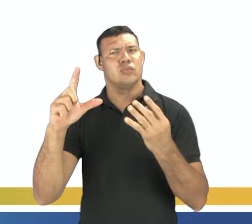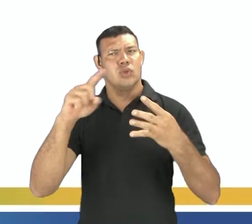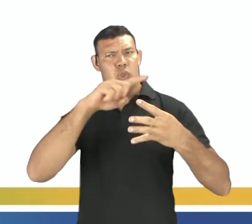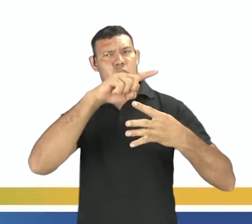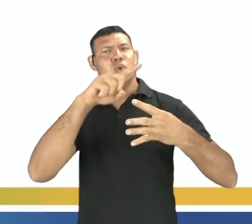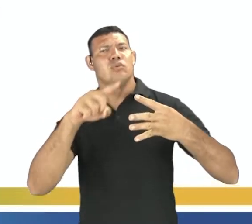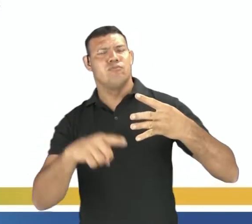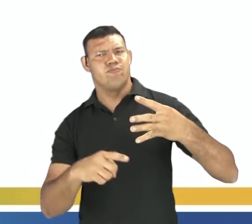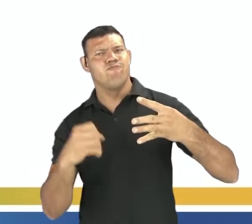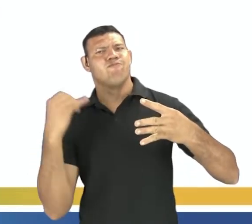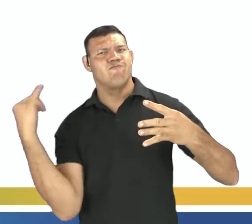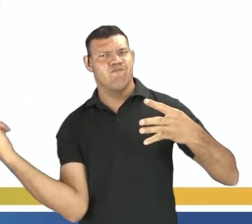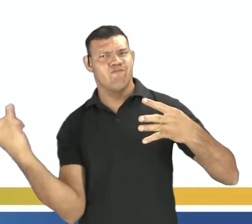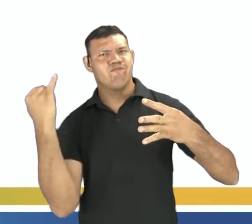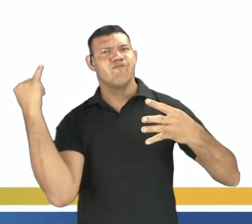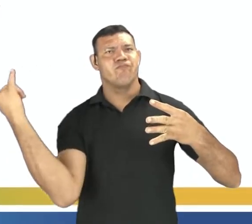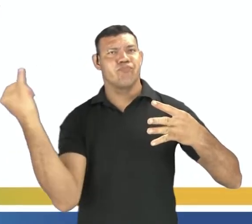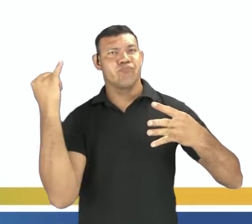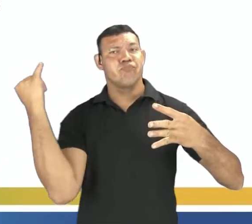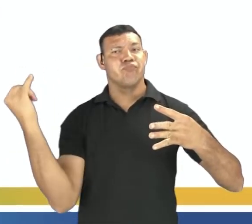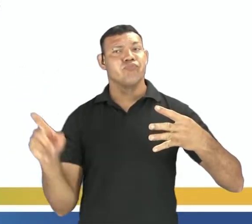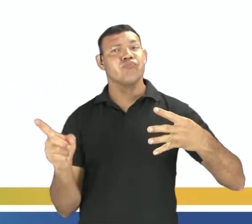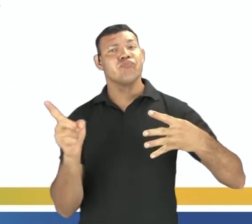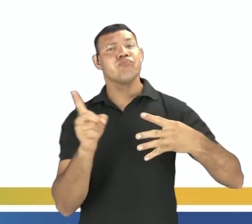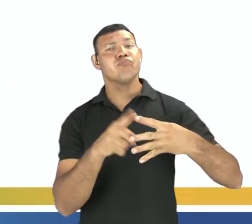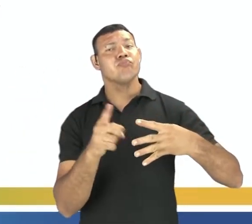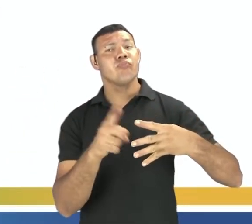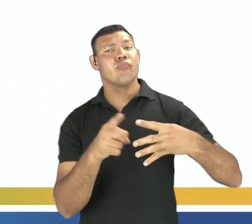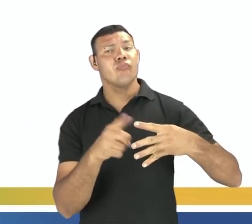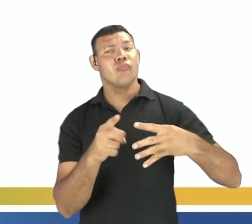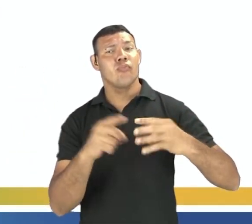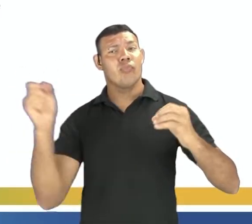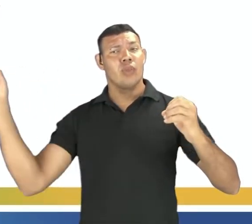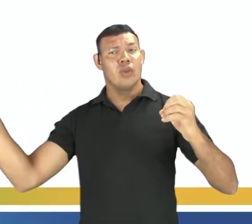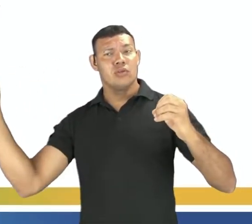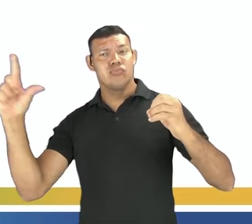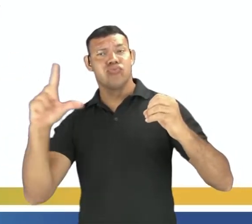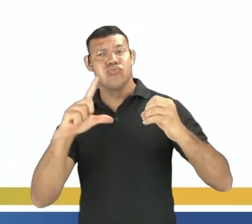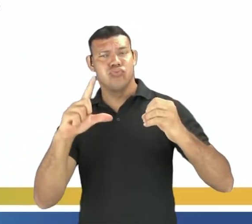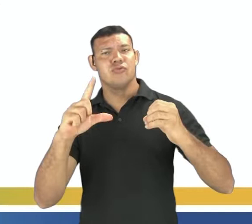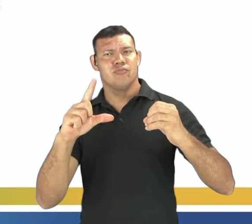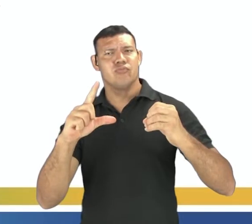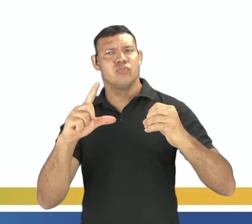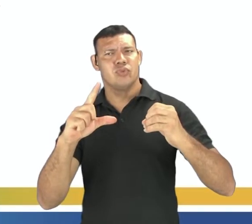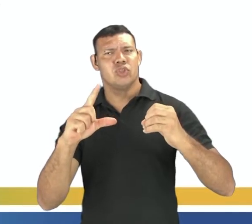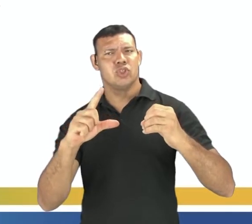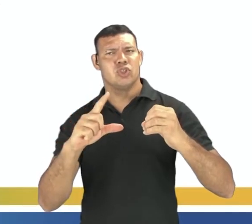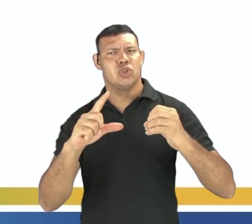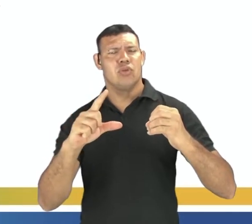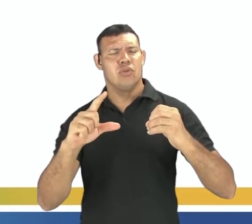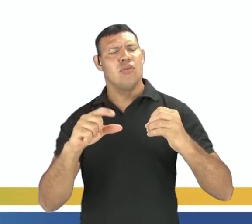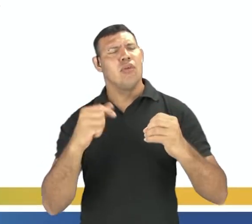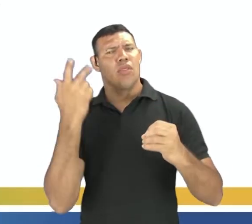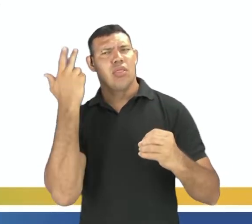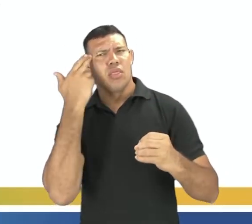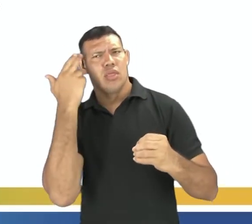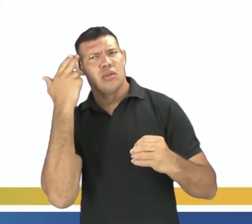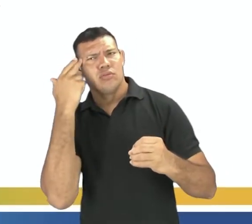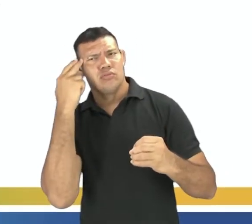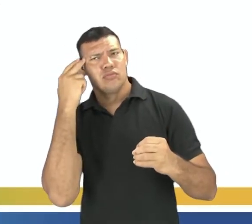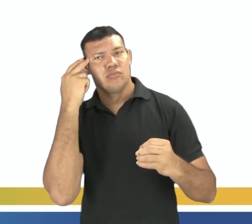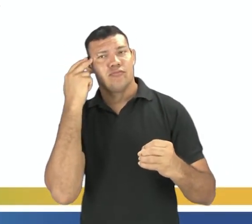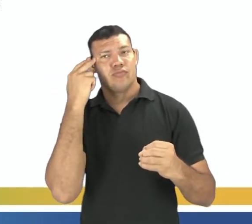para vocês agora. Que pontos são esses? Primeiro, o efeito estufa é um fenômeno natural que mantém a